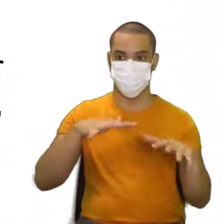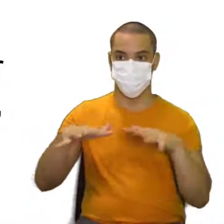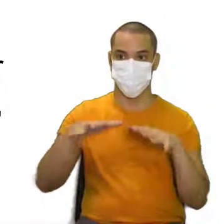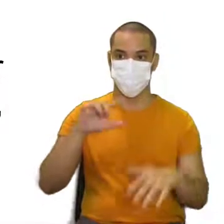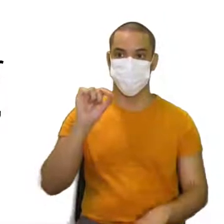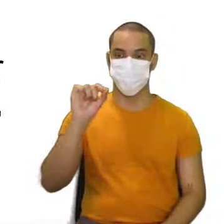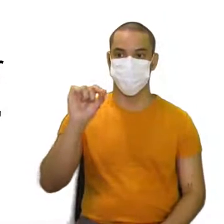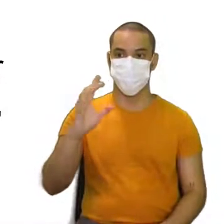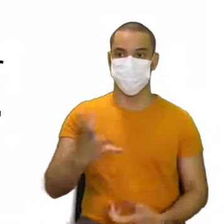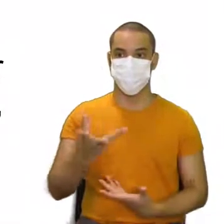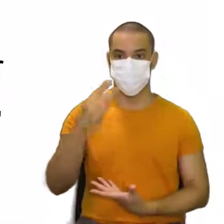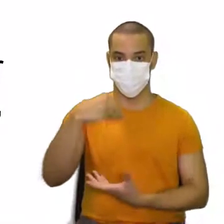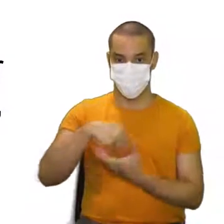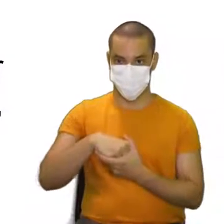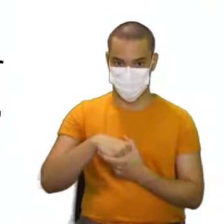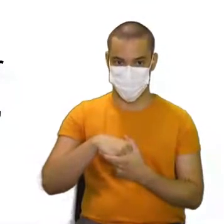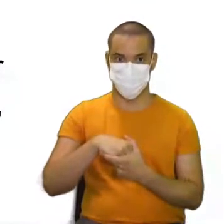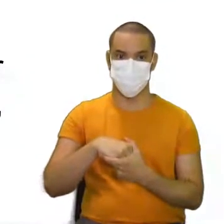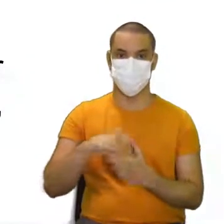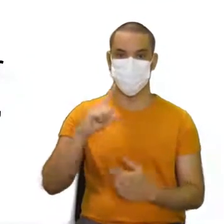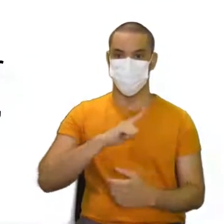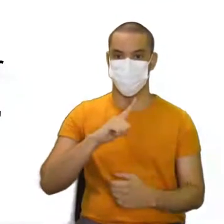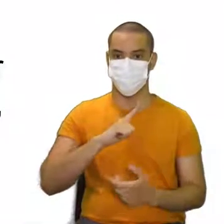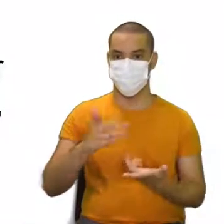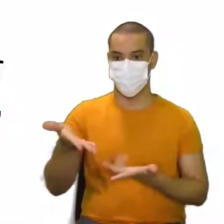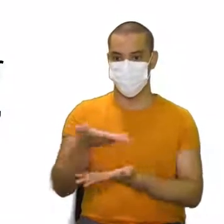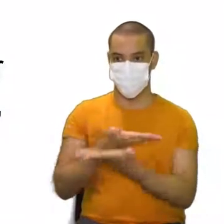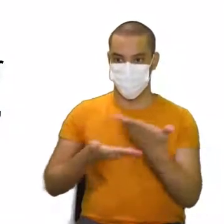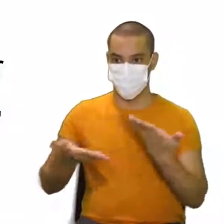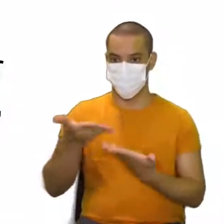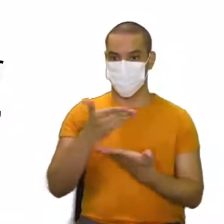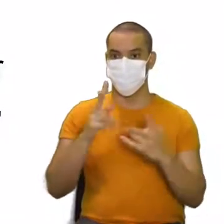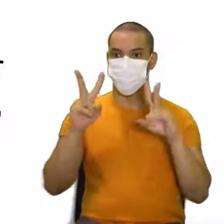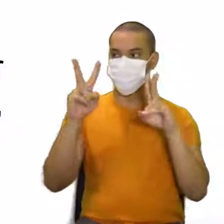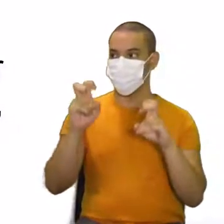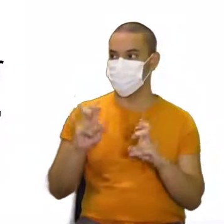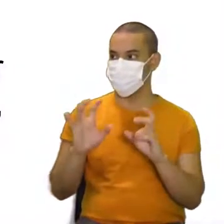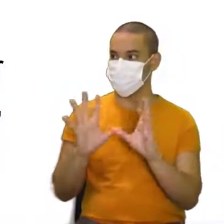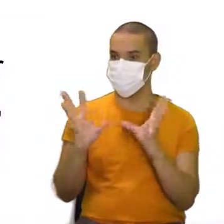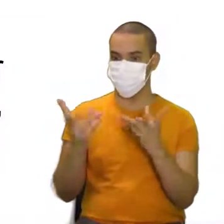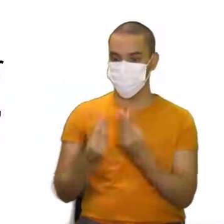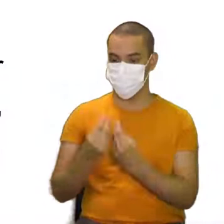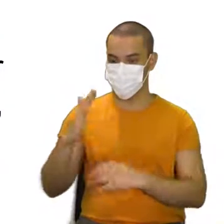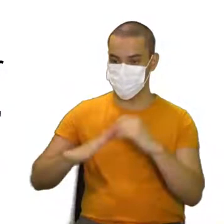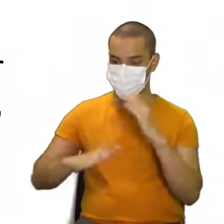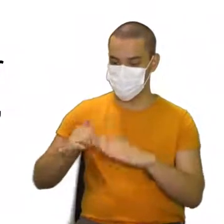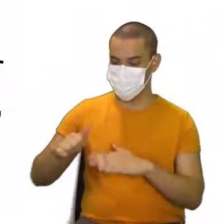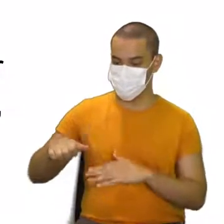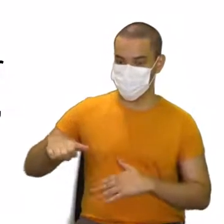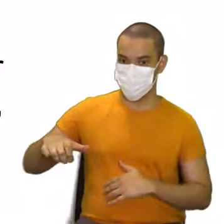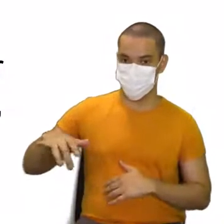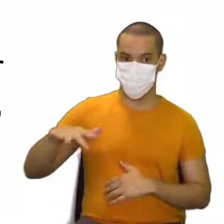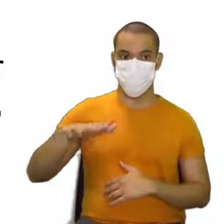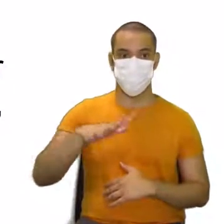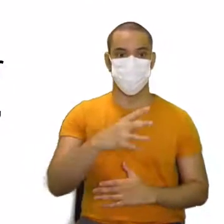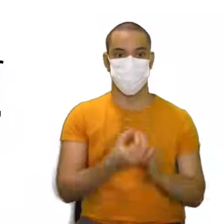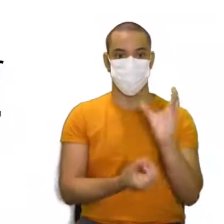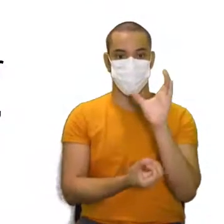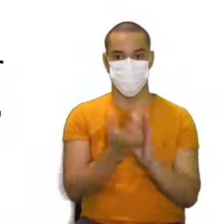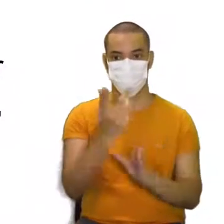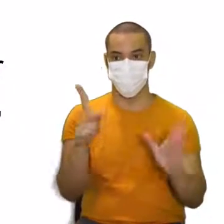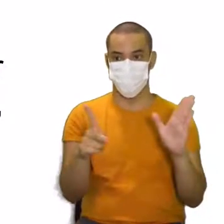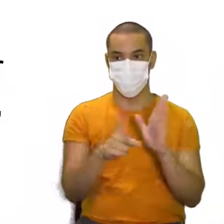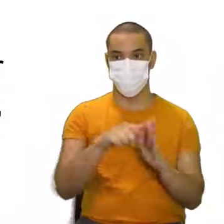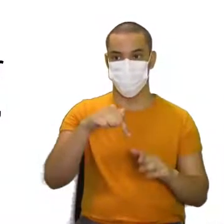em um campo magnético a uma interação entre esse campo e o campo originado